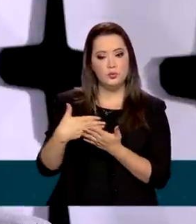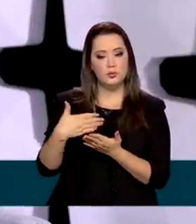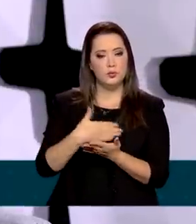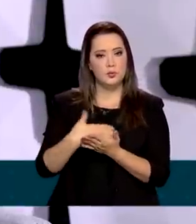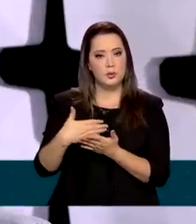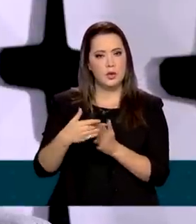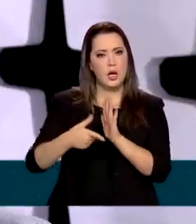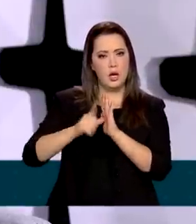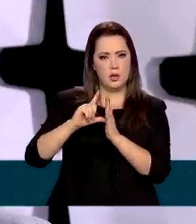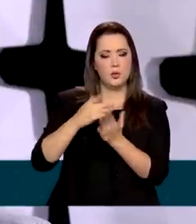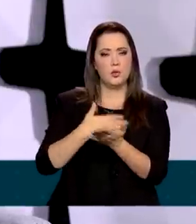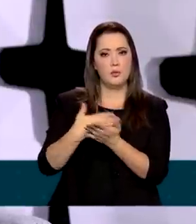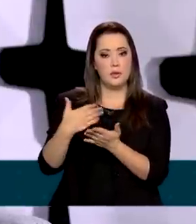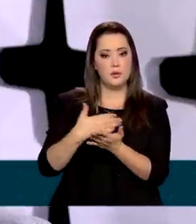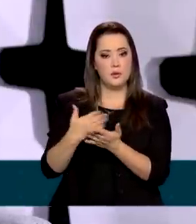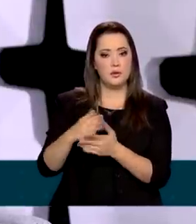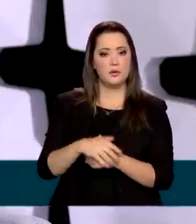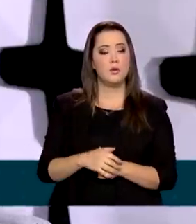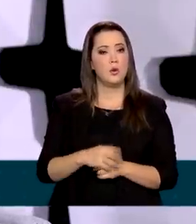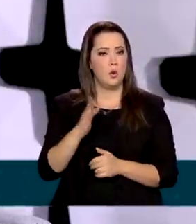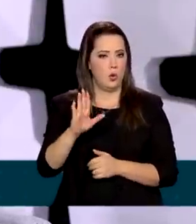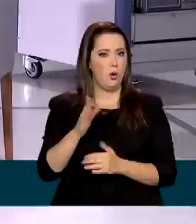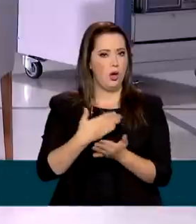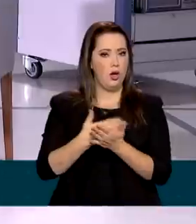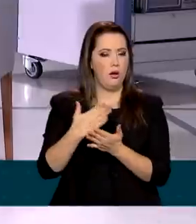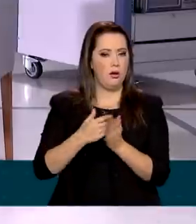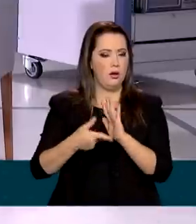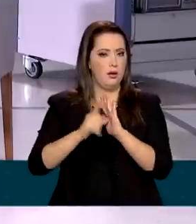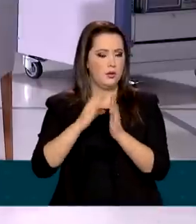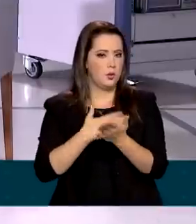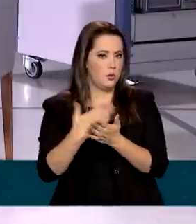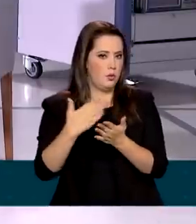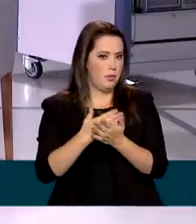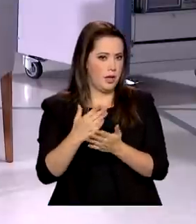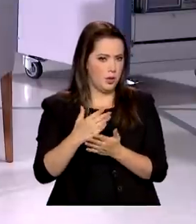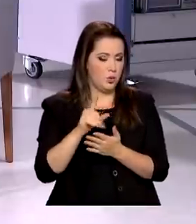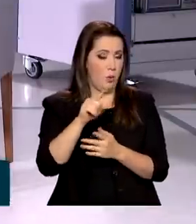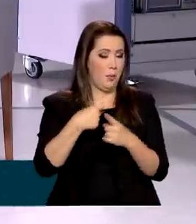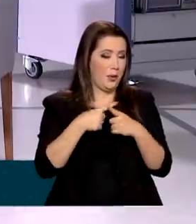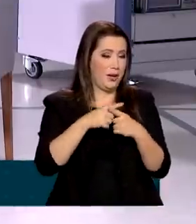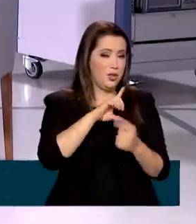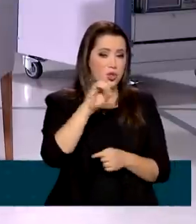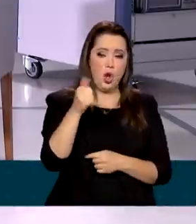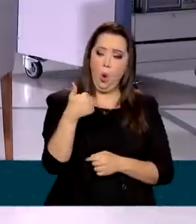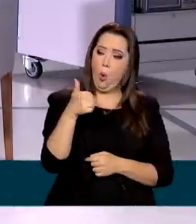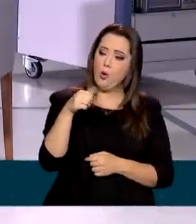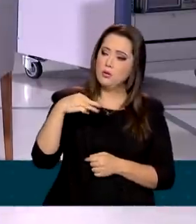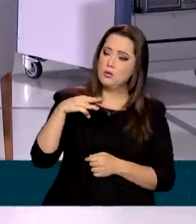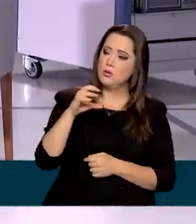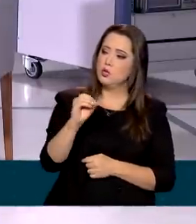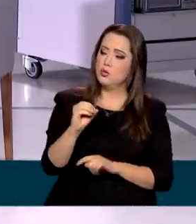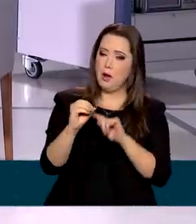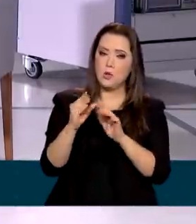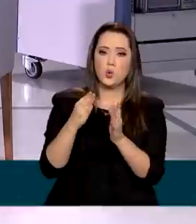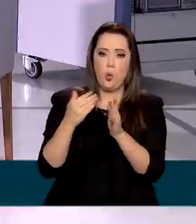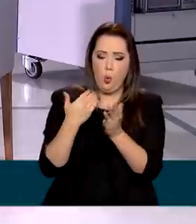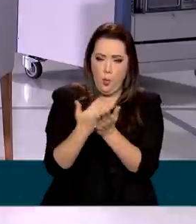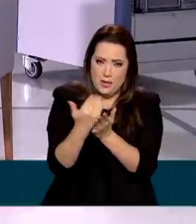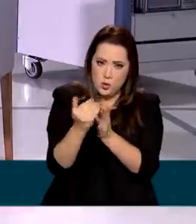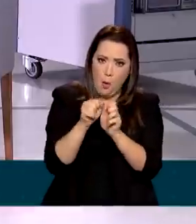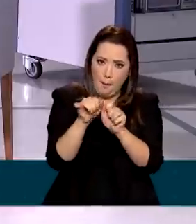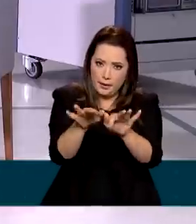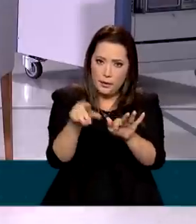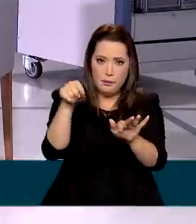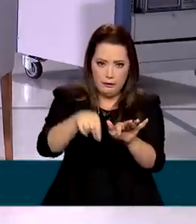aliás, antes do começo da pandemia. A pandemia foi declarada no dia 11 de março de 2020. No dia 10 de fevereiro de 2020, nós já